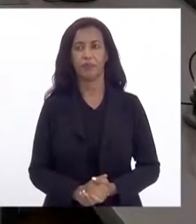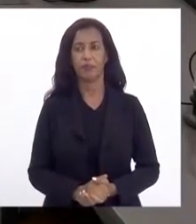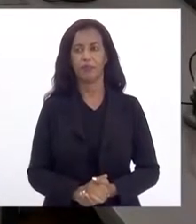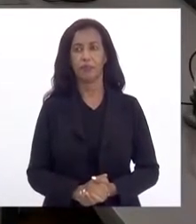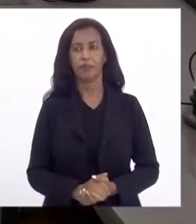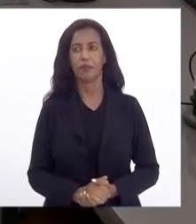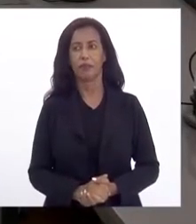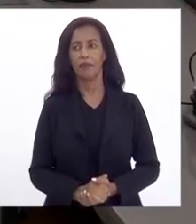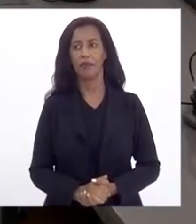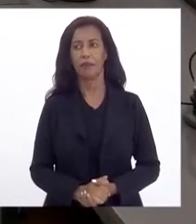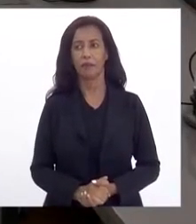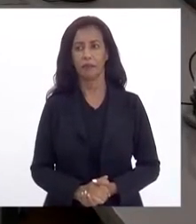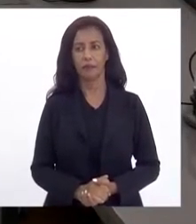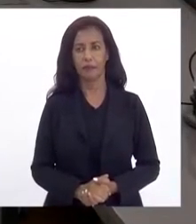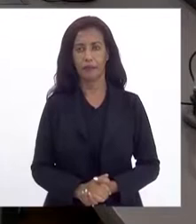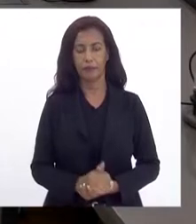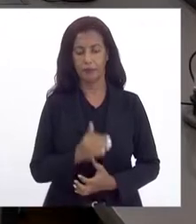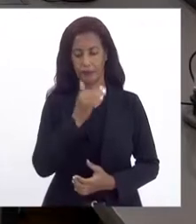Bom, eu...